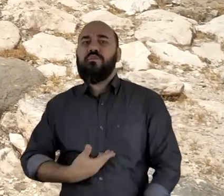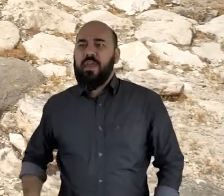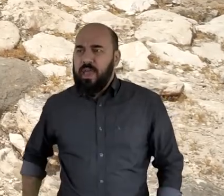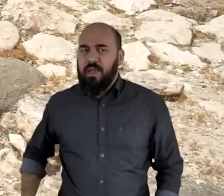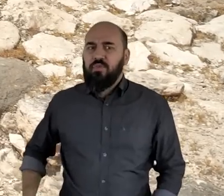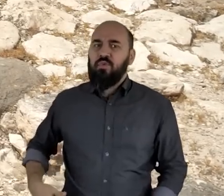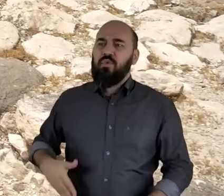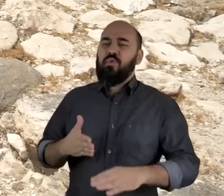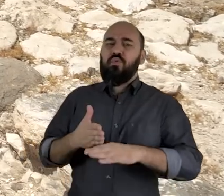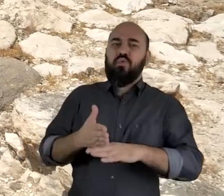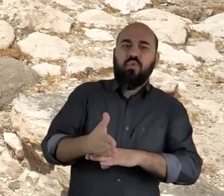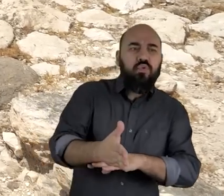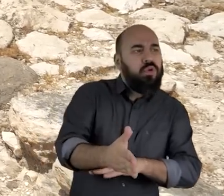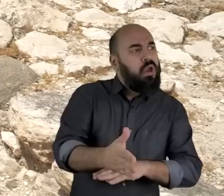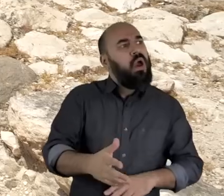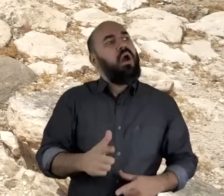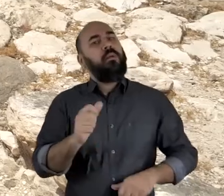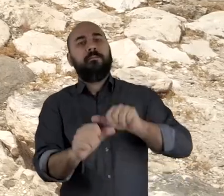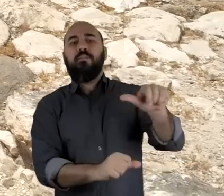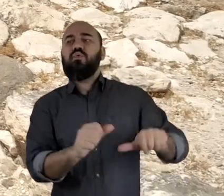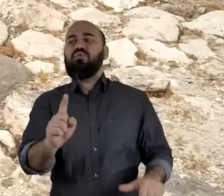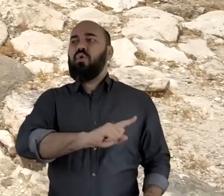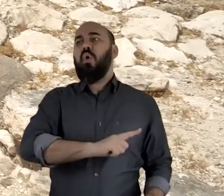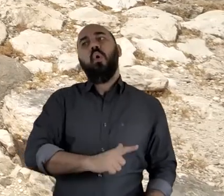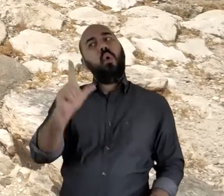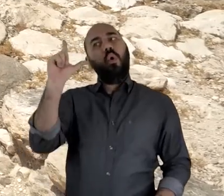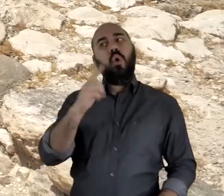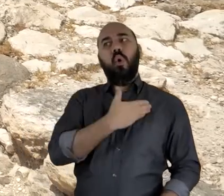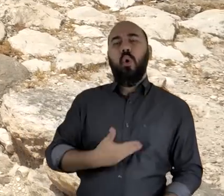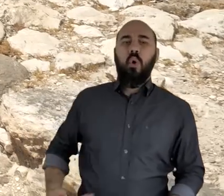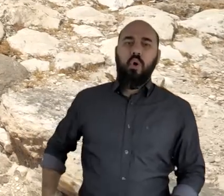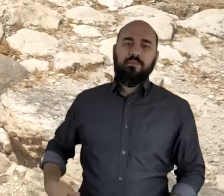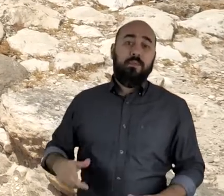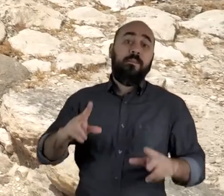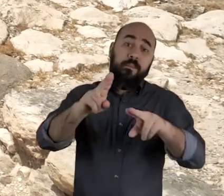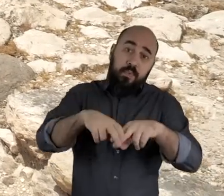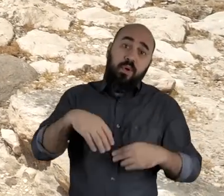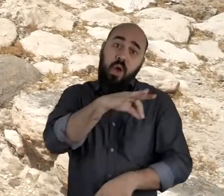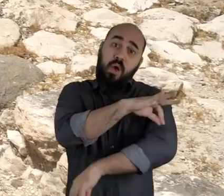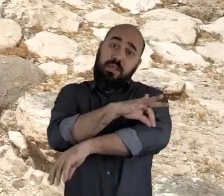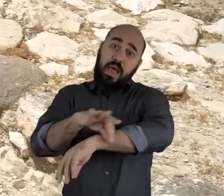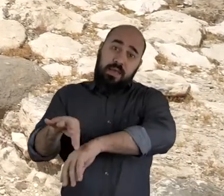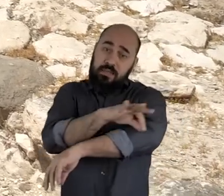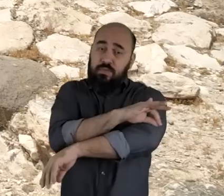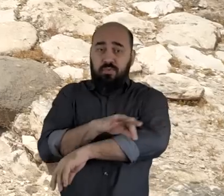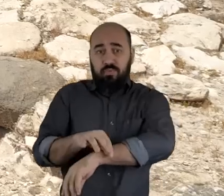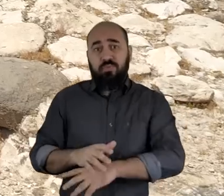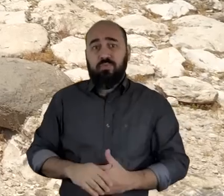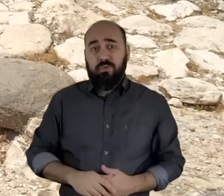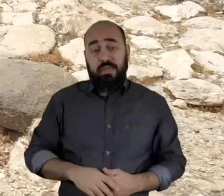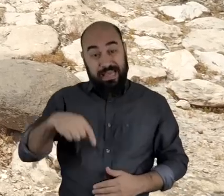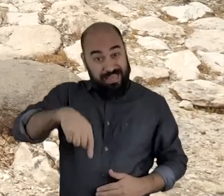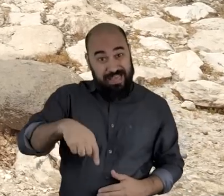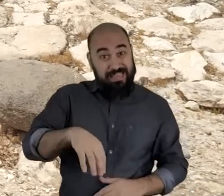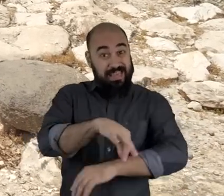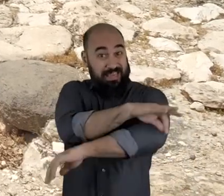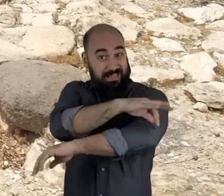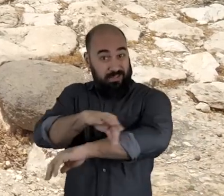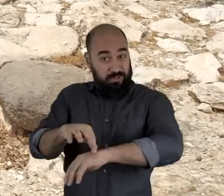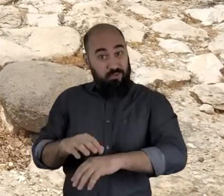pelo estilo arquitetônico que é utilizado. E o que nós percebemos aqui é um estilo arquitetônico muito